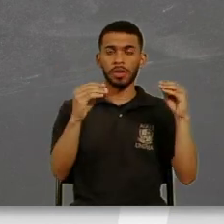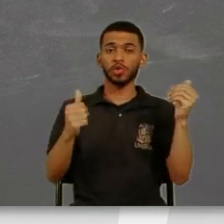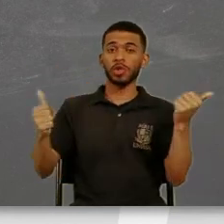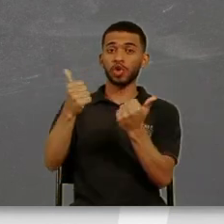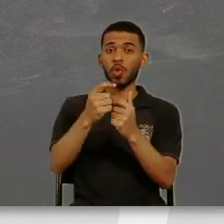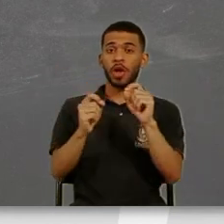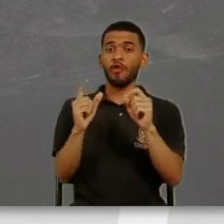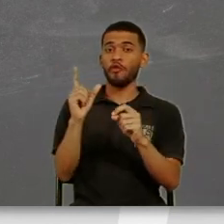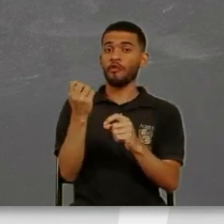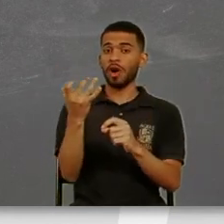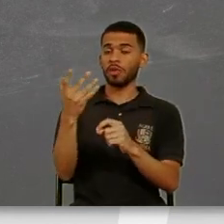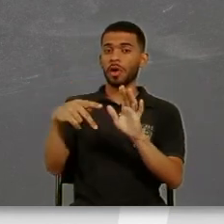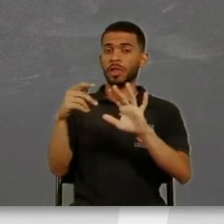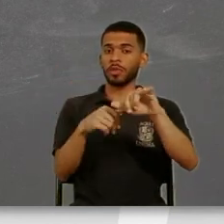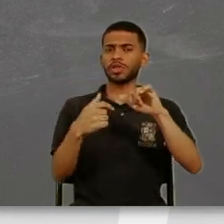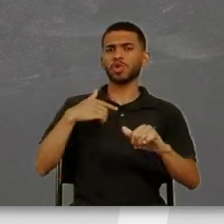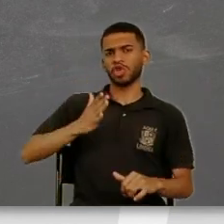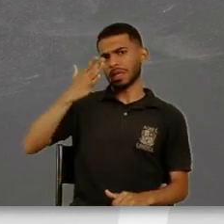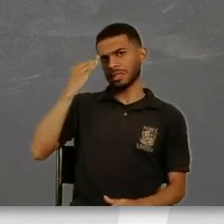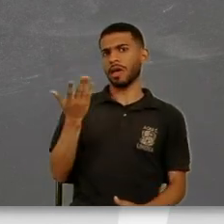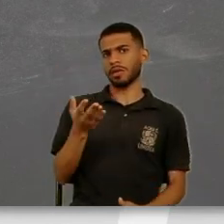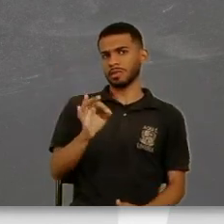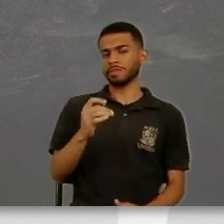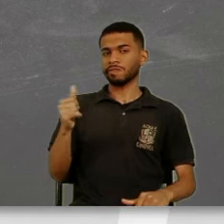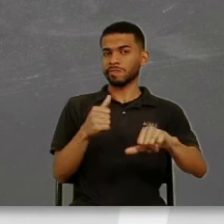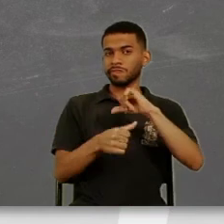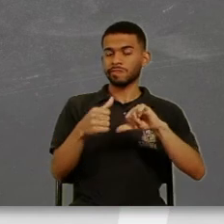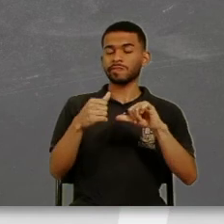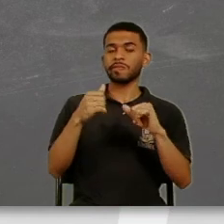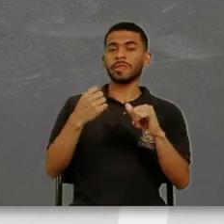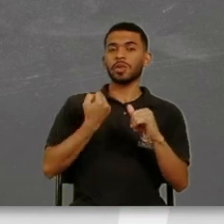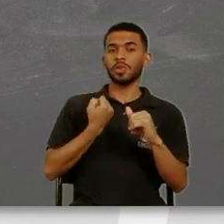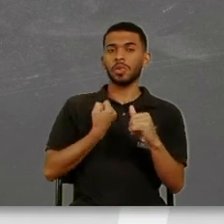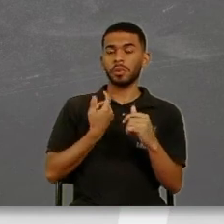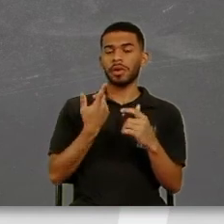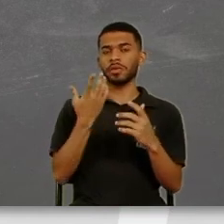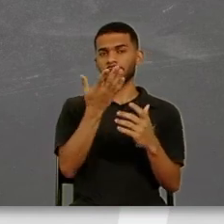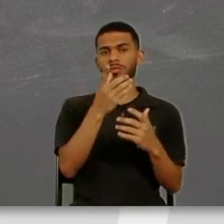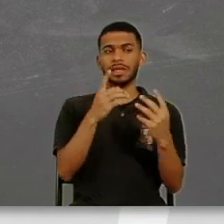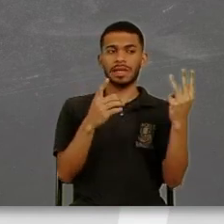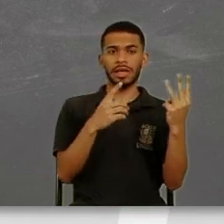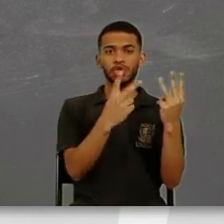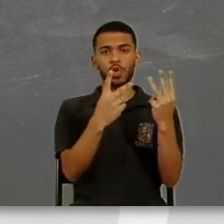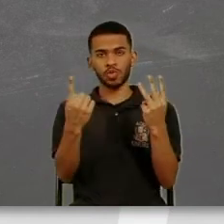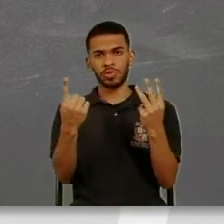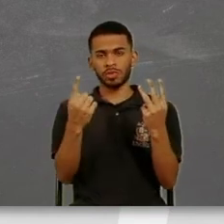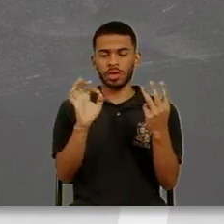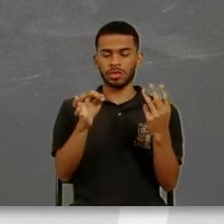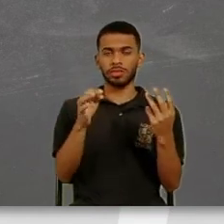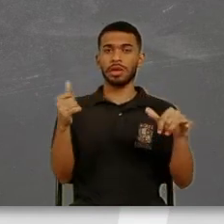Substituo o valor da transformação que eu já sei, que a transformação de 1 em 1 é 3, 2 e 1,